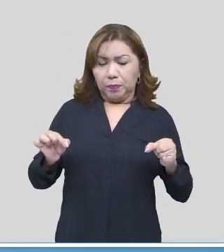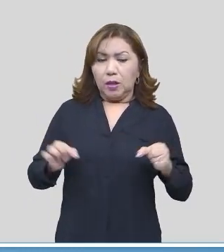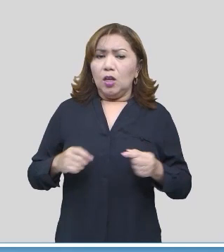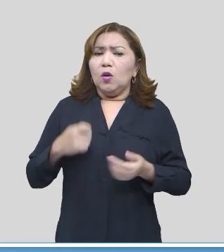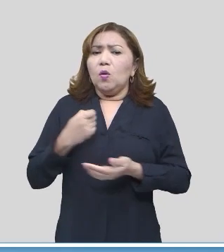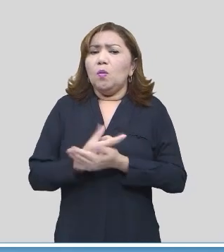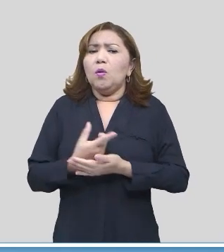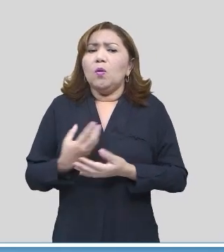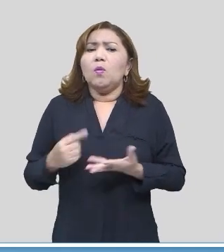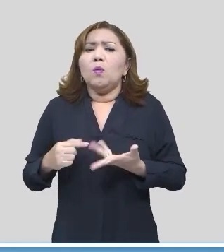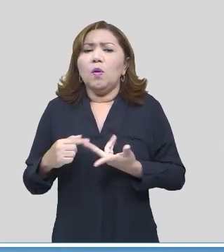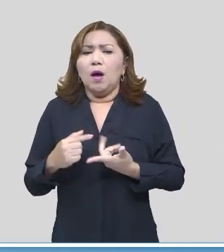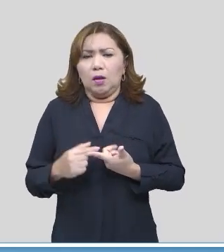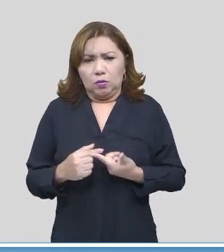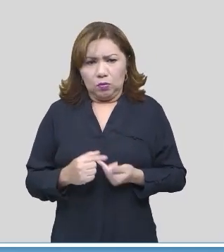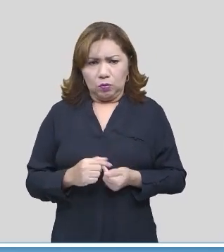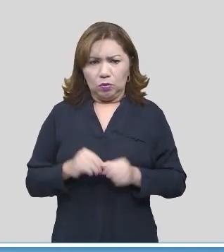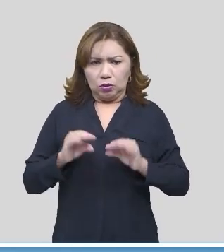todo?